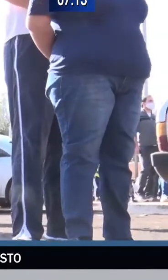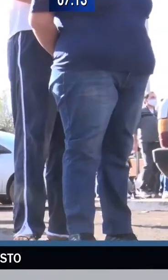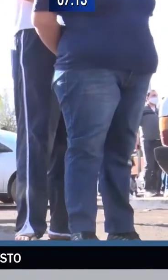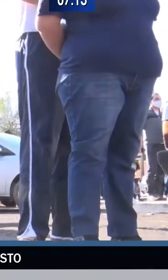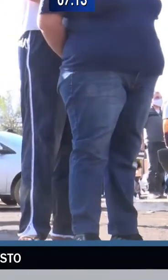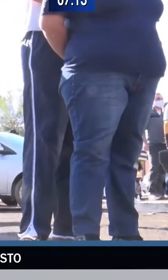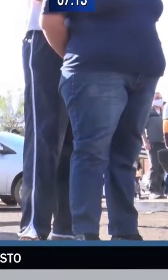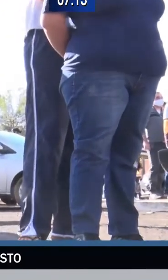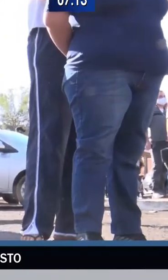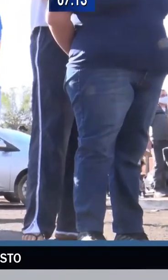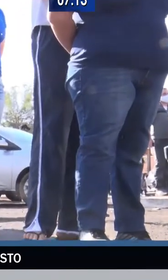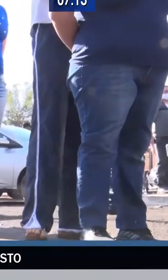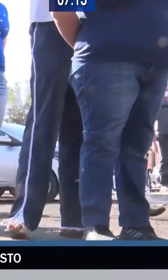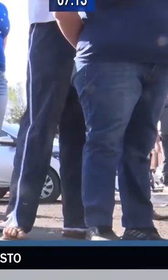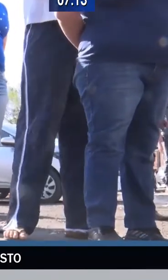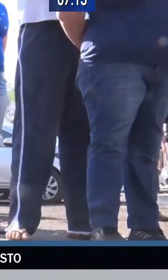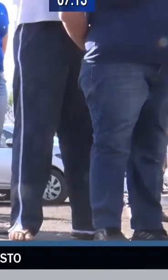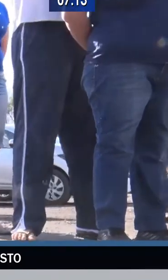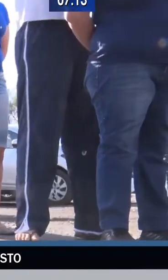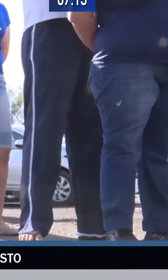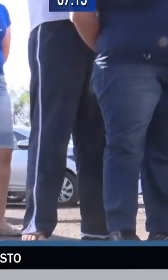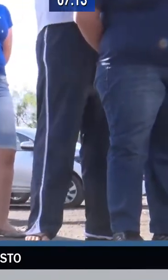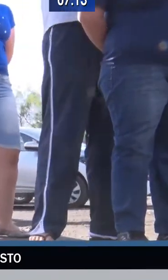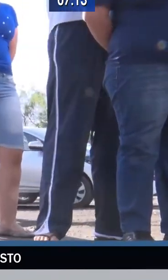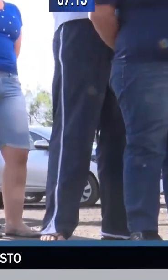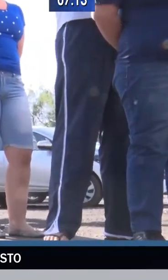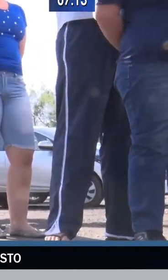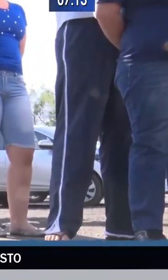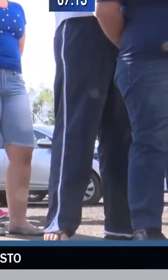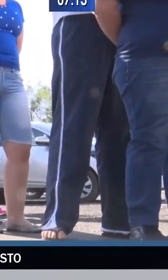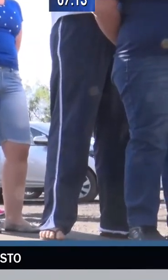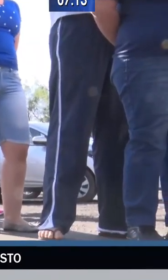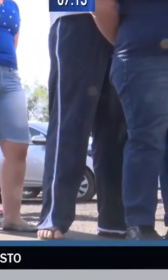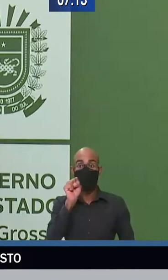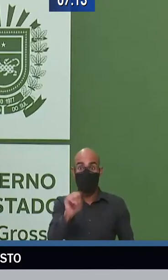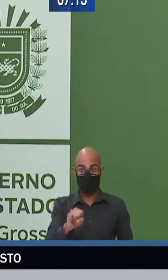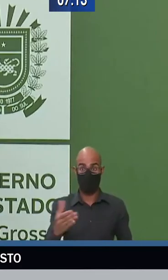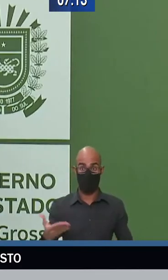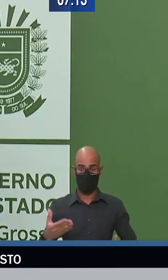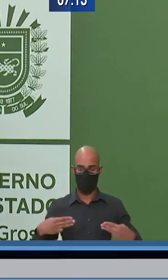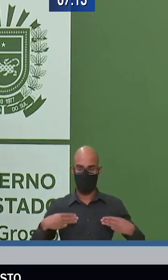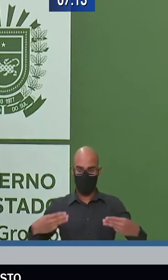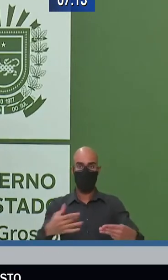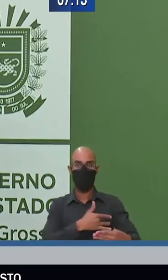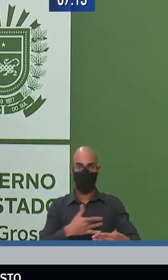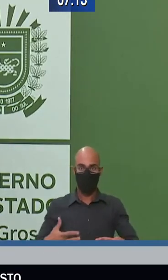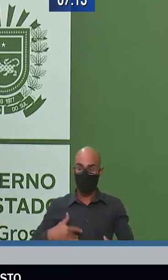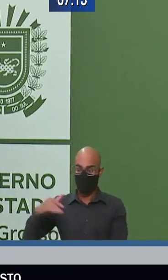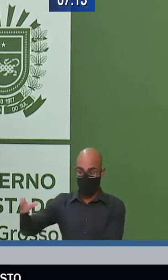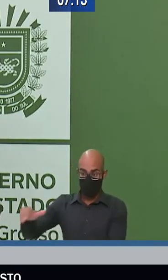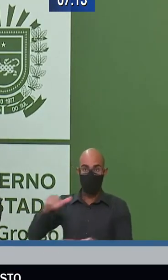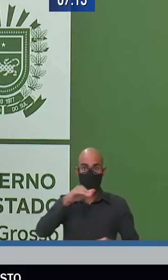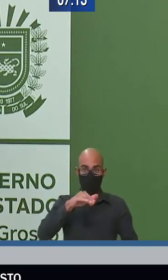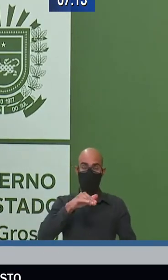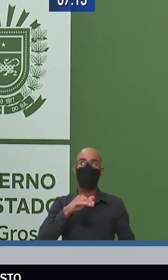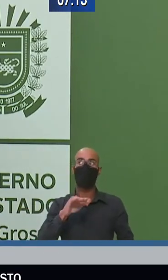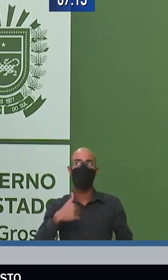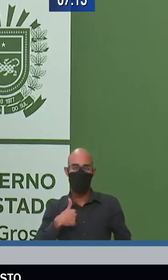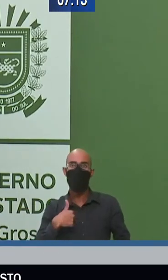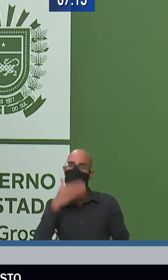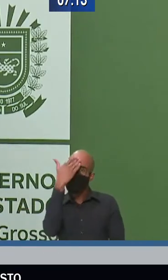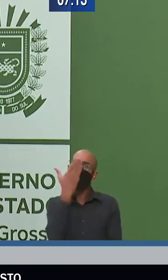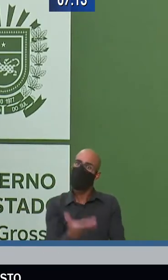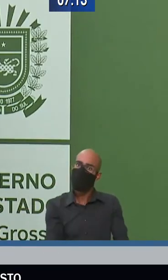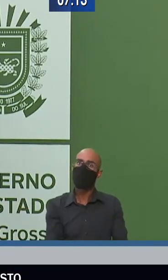menos uma dose todos os sul-mato-grossenses até agosto. Mato Grosso do Sul deve terminar